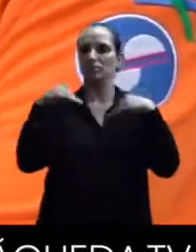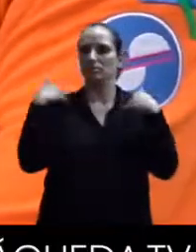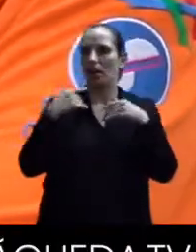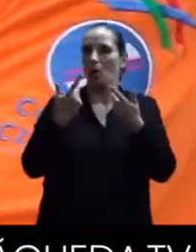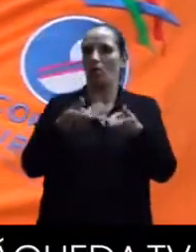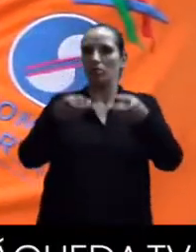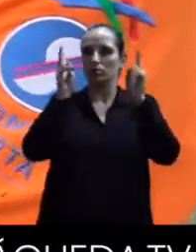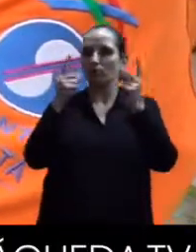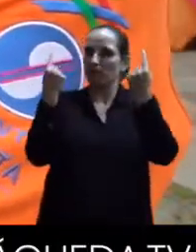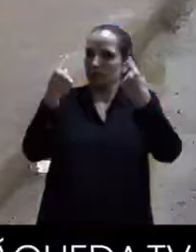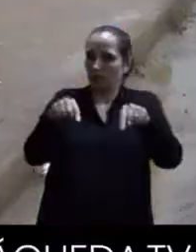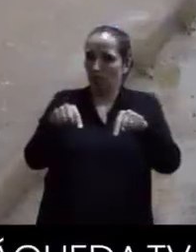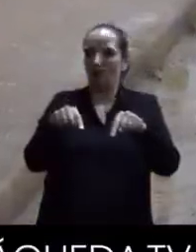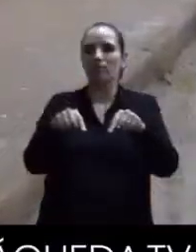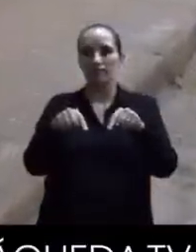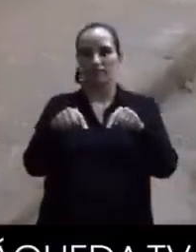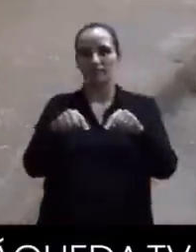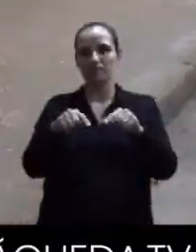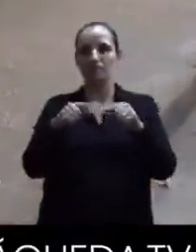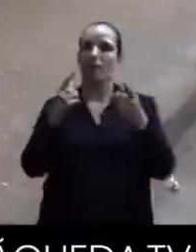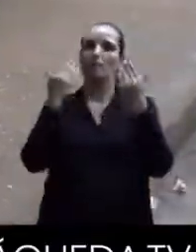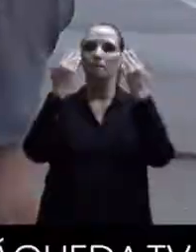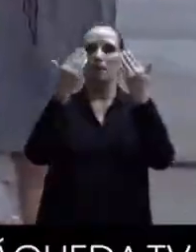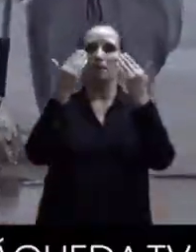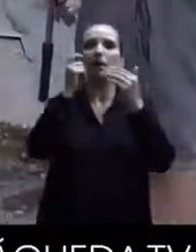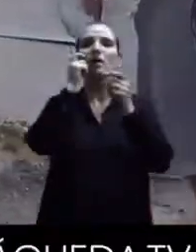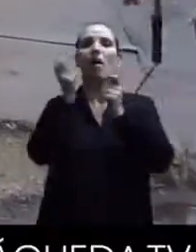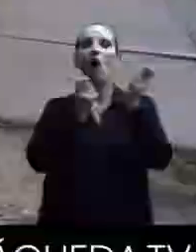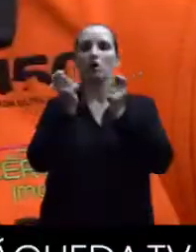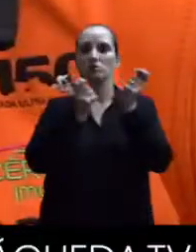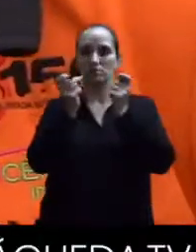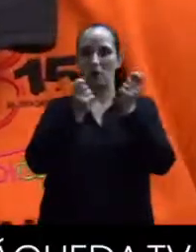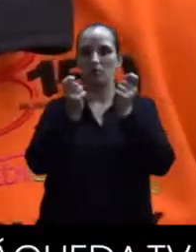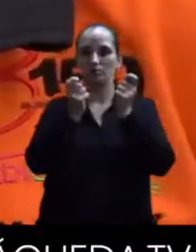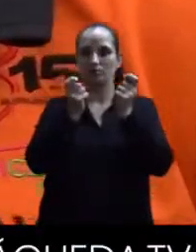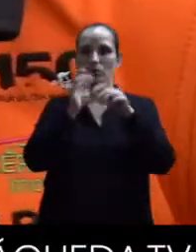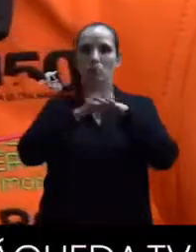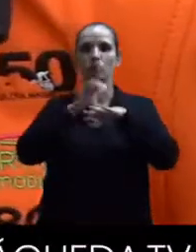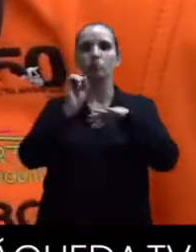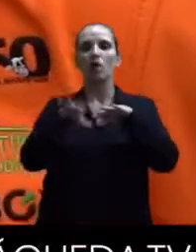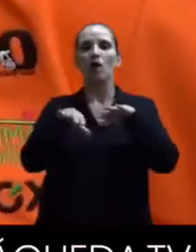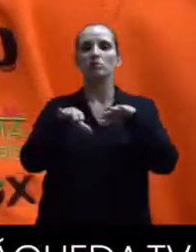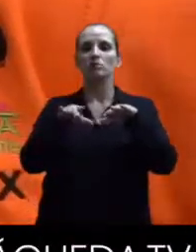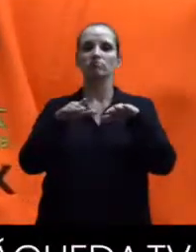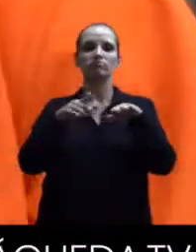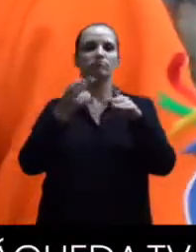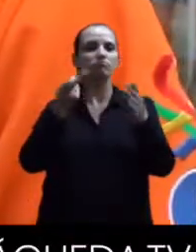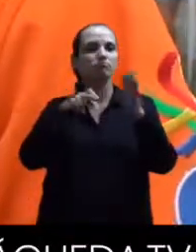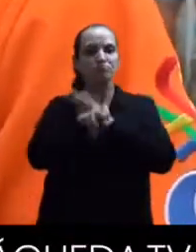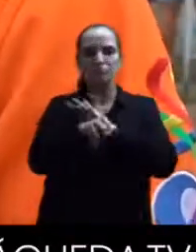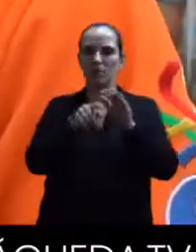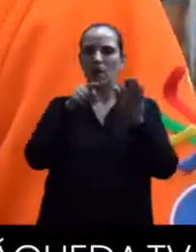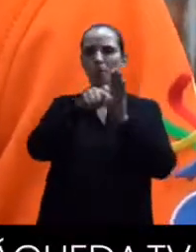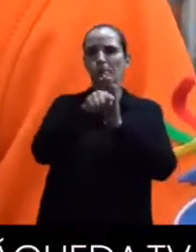para treinar, mais disponibilidade. Há que dar os parabéns à organização, a nível